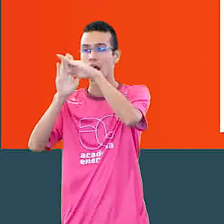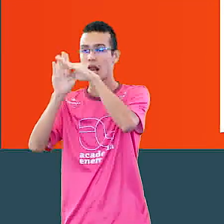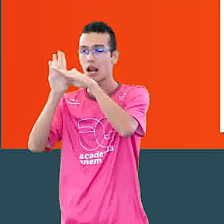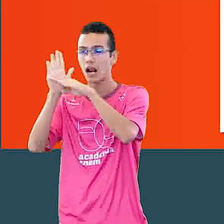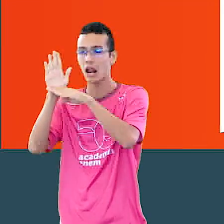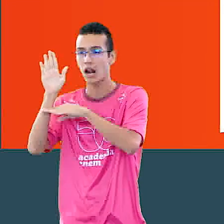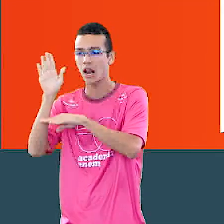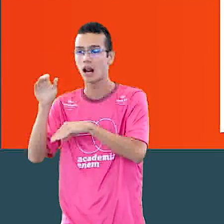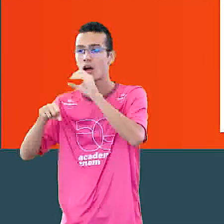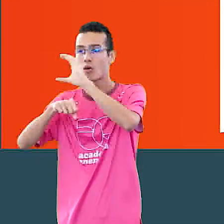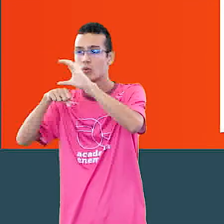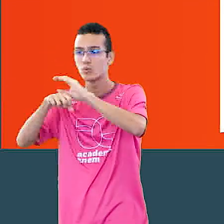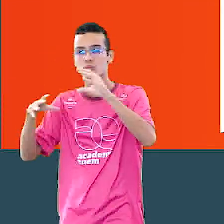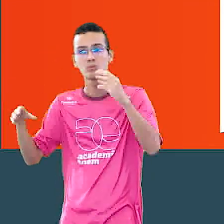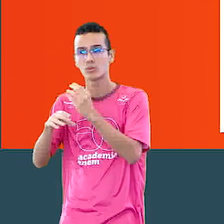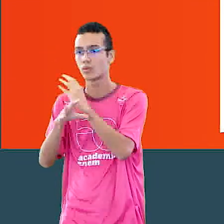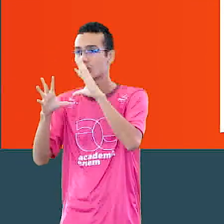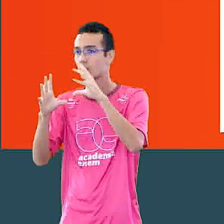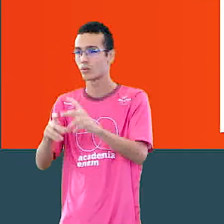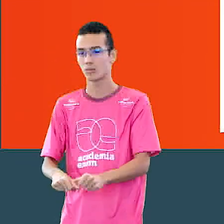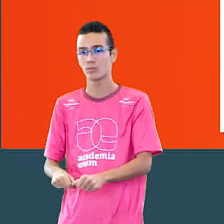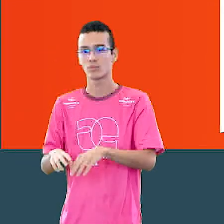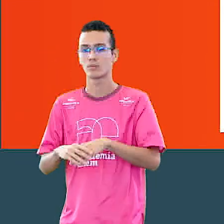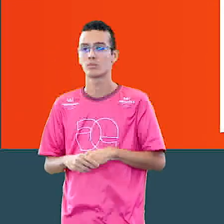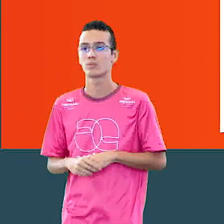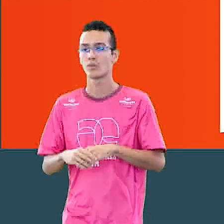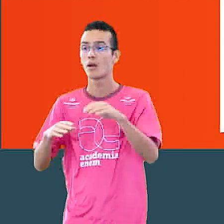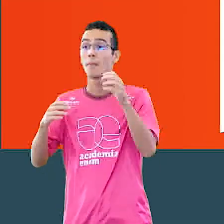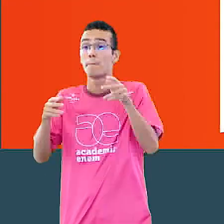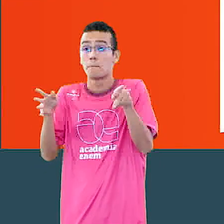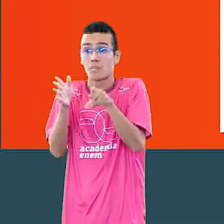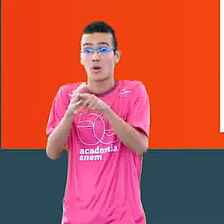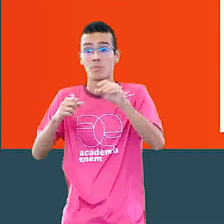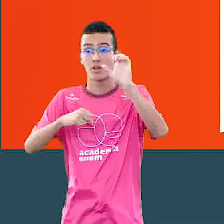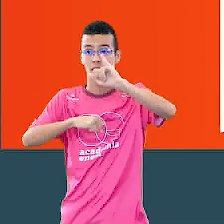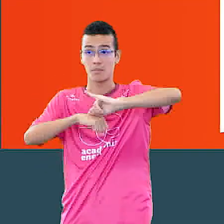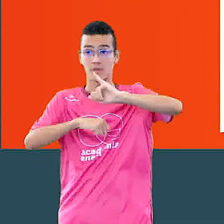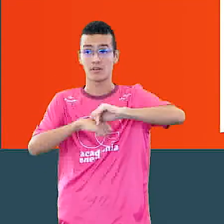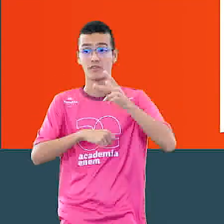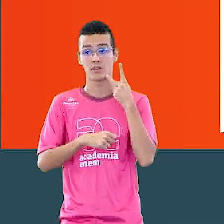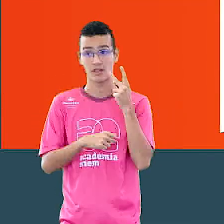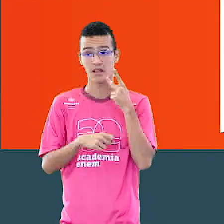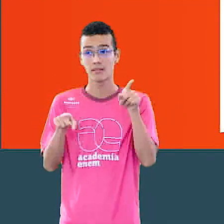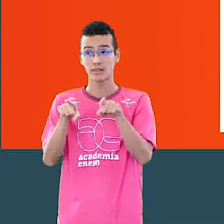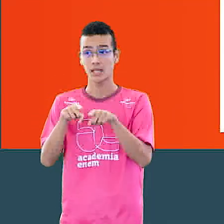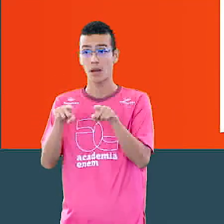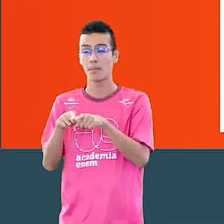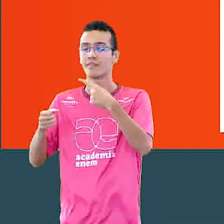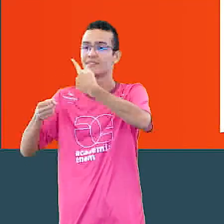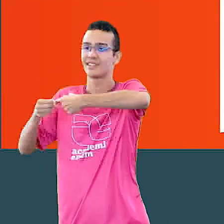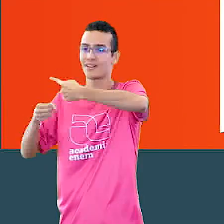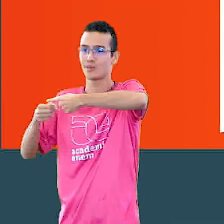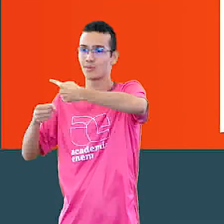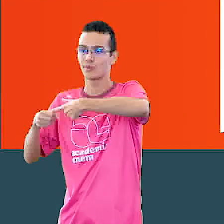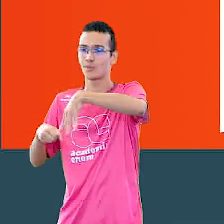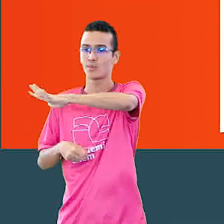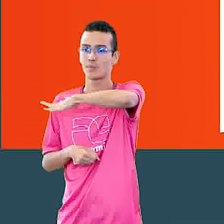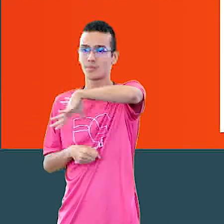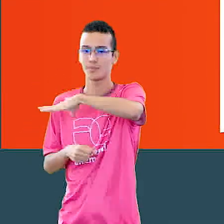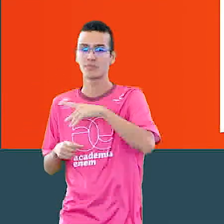Federal Fortaleza e da Federal. Quais são as federais, gente? Olha, onde é que nós temos federais aqui no Ceará? Olha